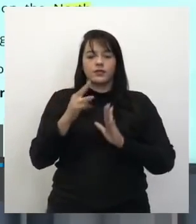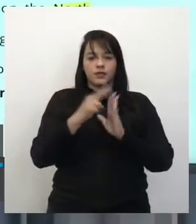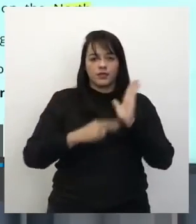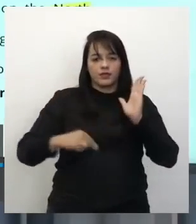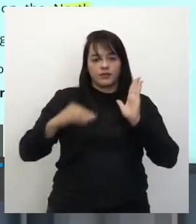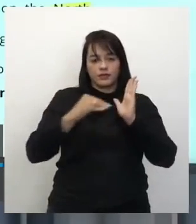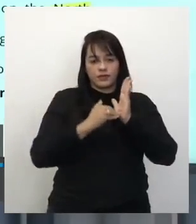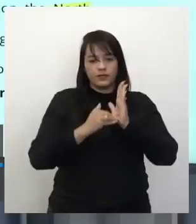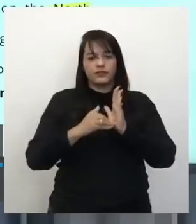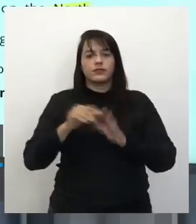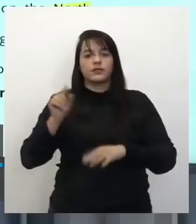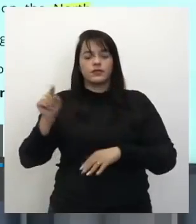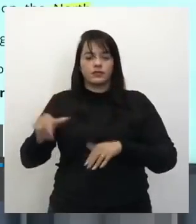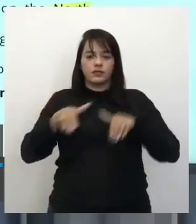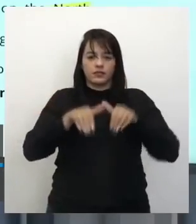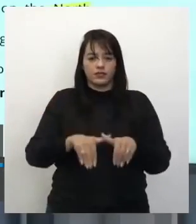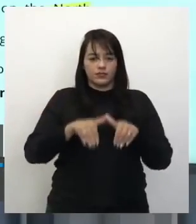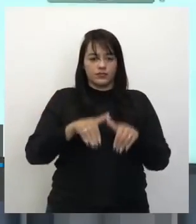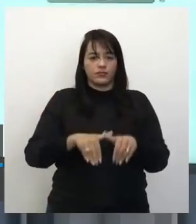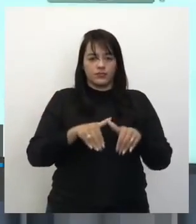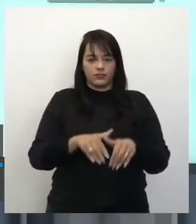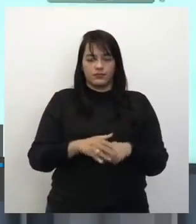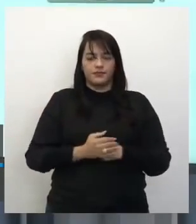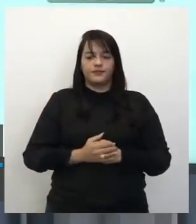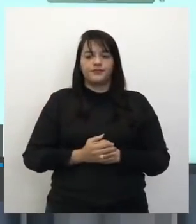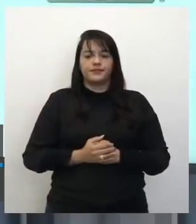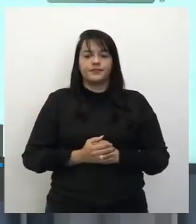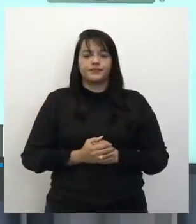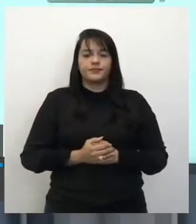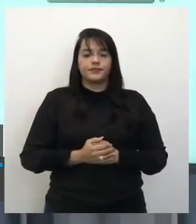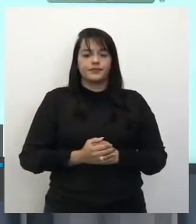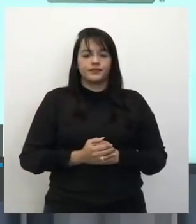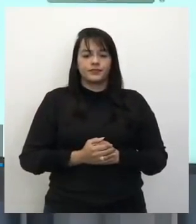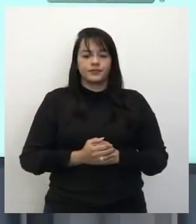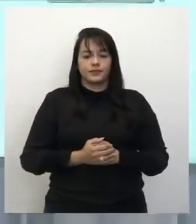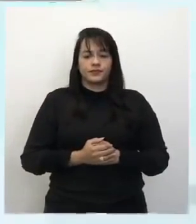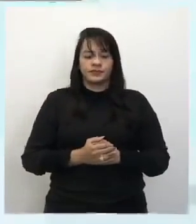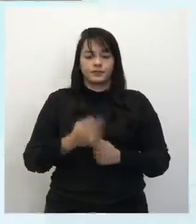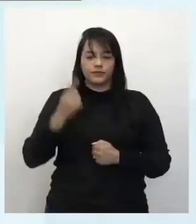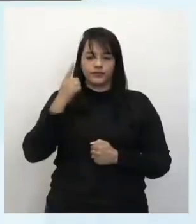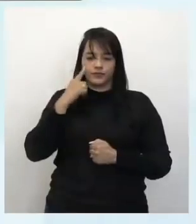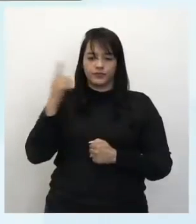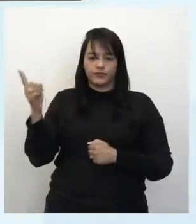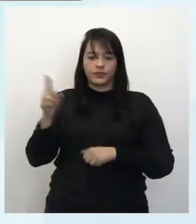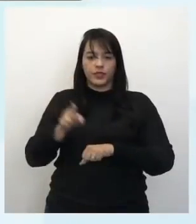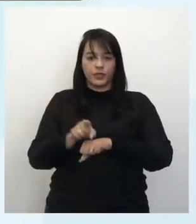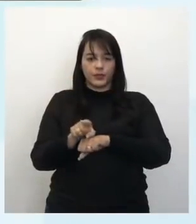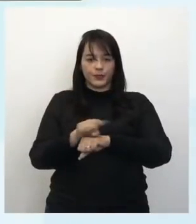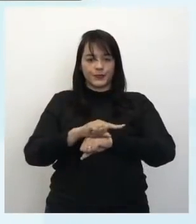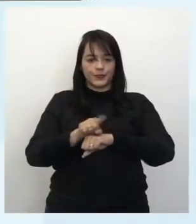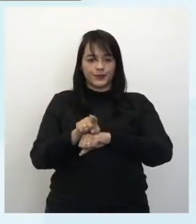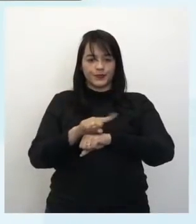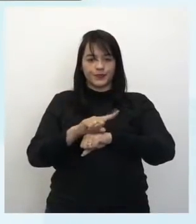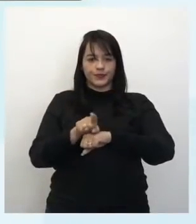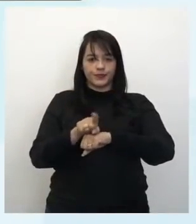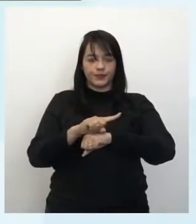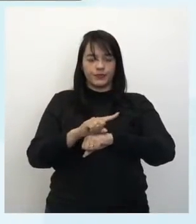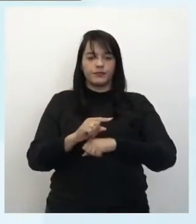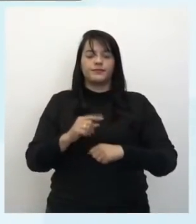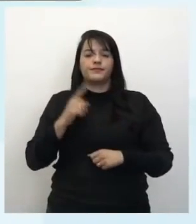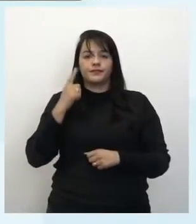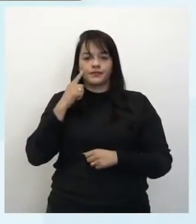fez esse recorte aqui para ficar mais fácil para vocês, tá? Bom, vamos trabalhar um pouquinho, ó, nos pontos cardeais aí, que o João adora geografia, né,